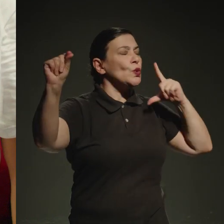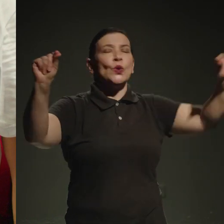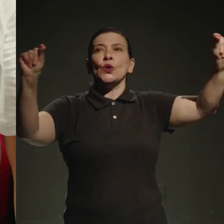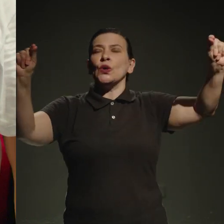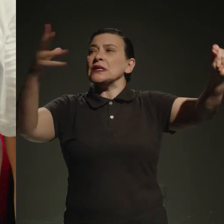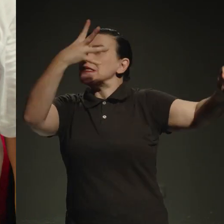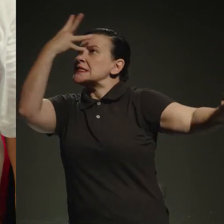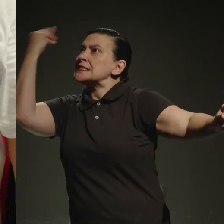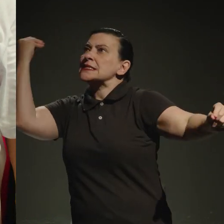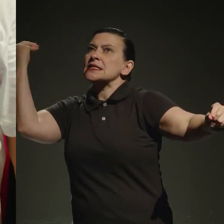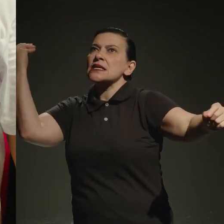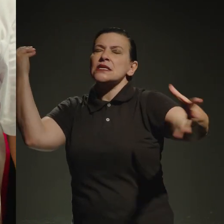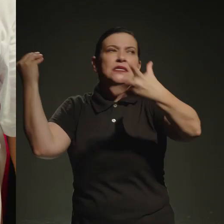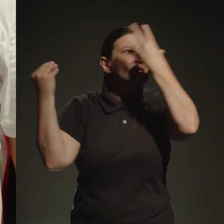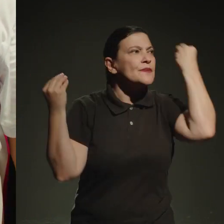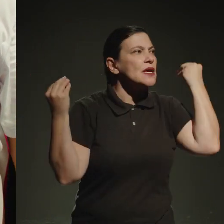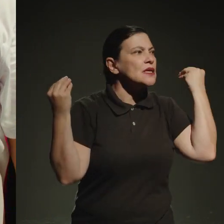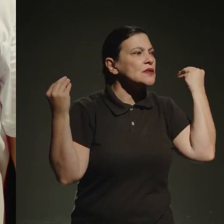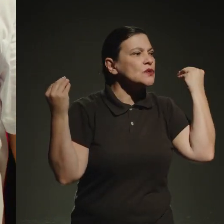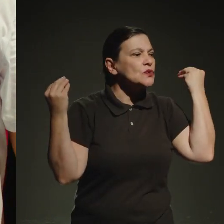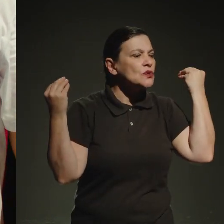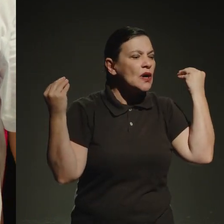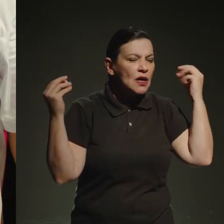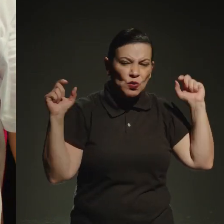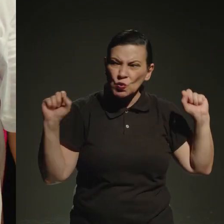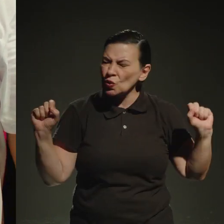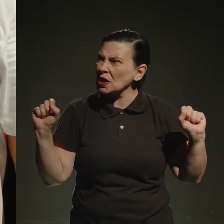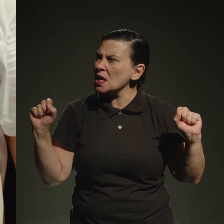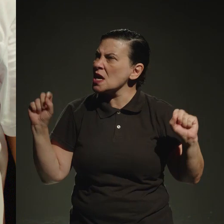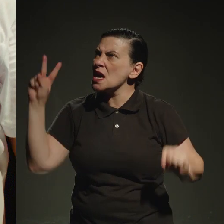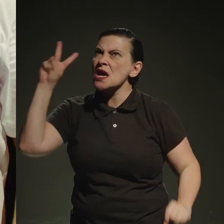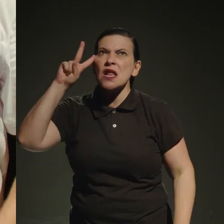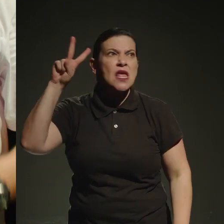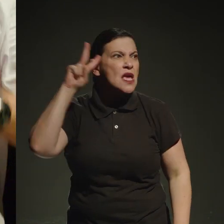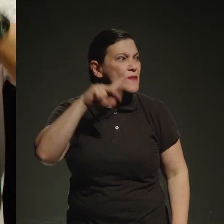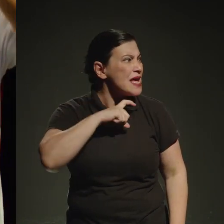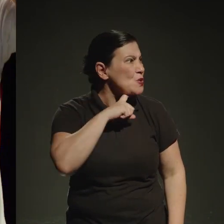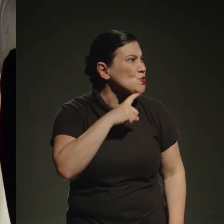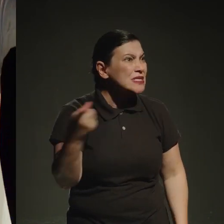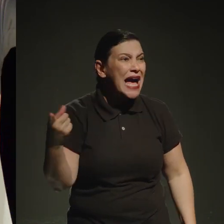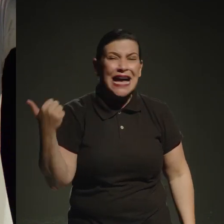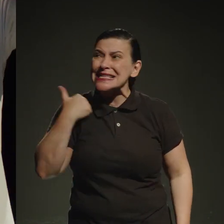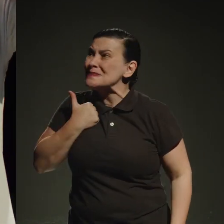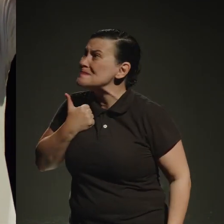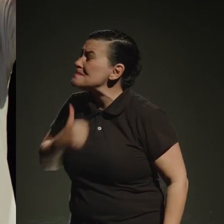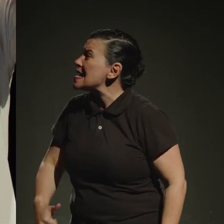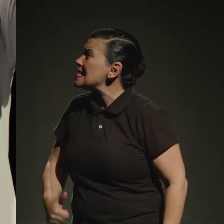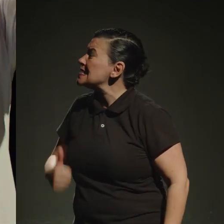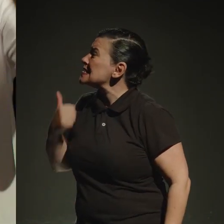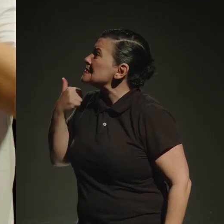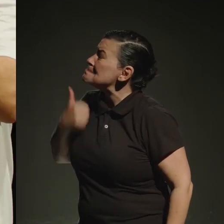fugir. Desaparecer. Cair no esquecimento. Esquecimento do quê? Eu não consigo lembrar, mas que